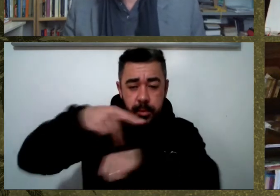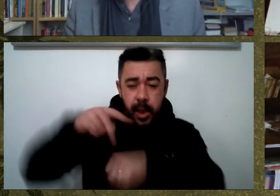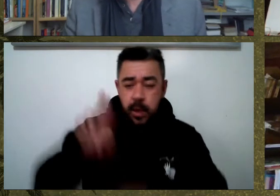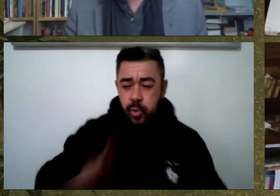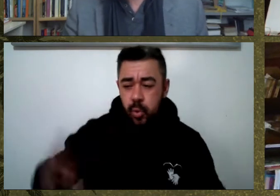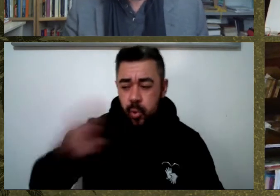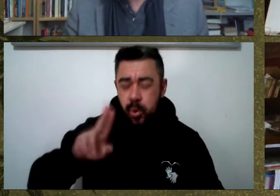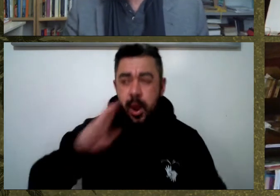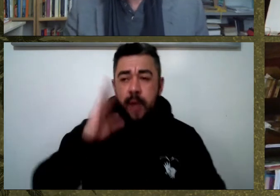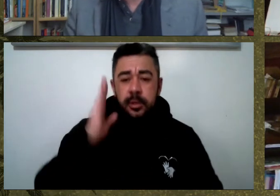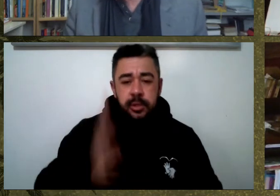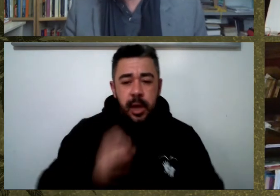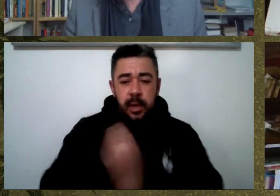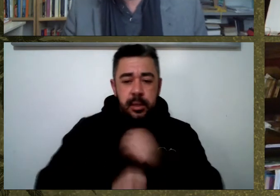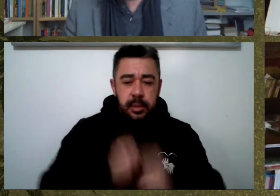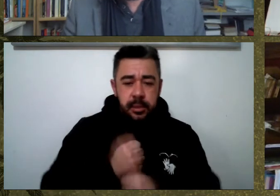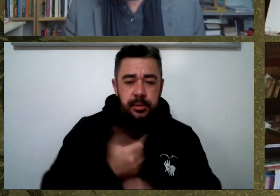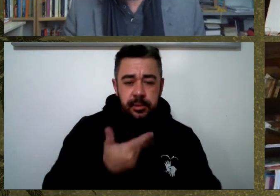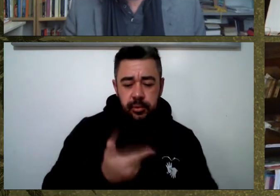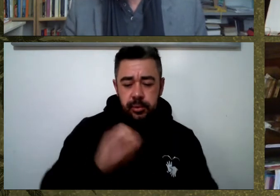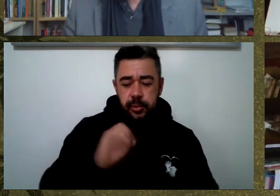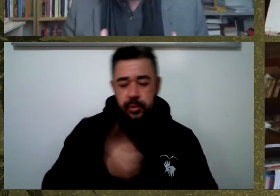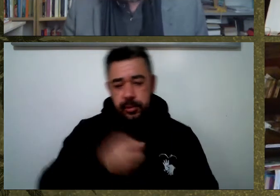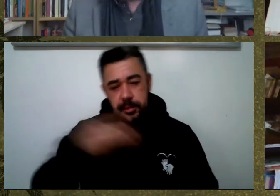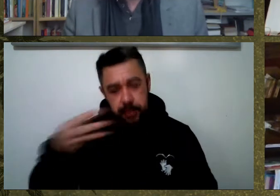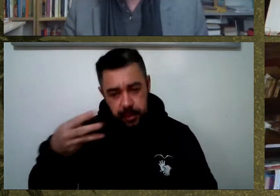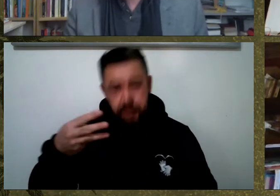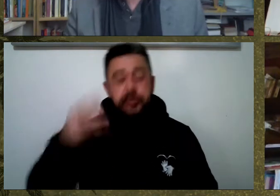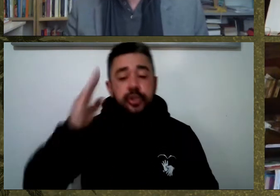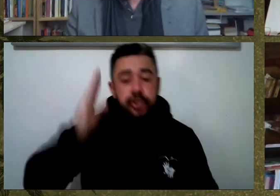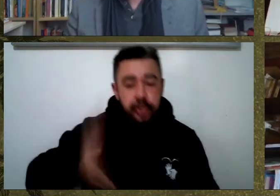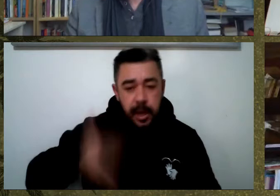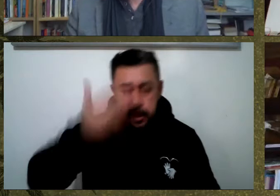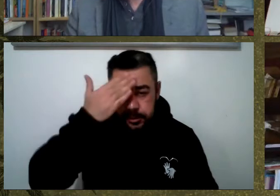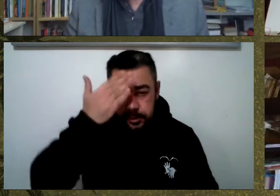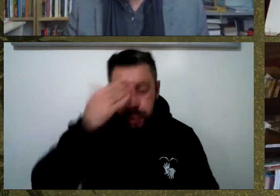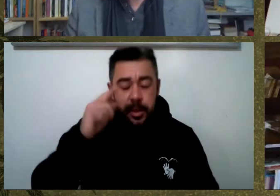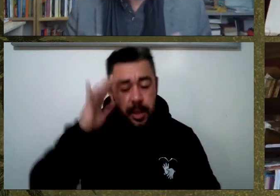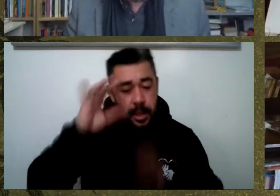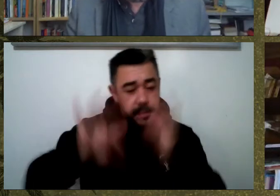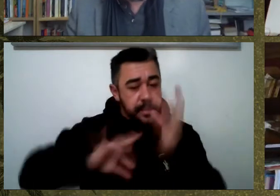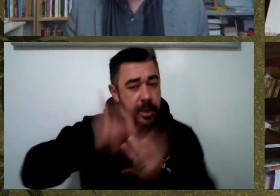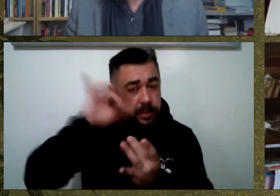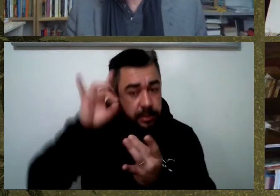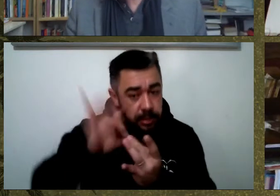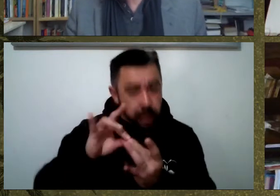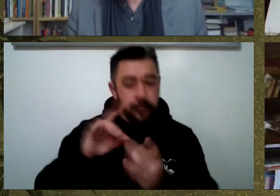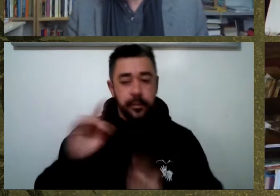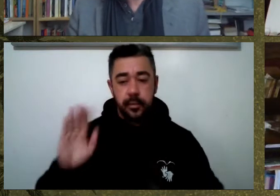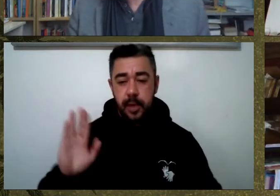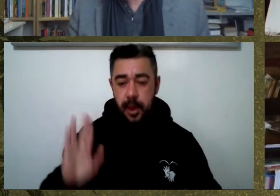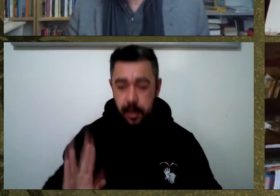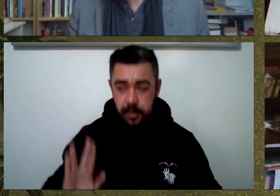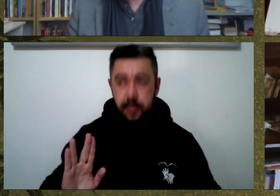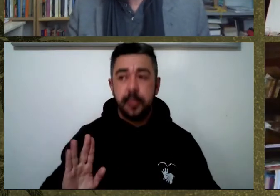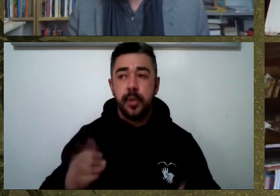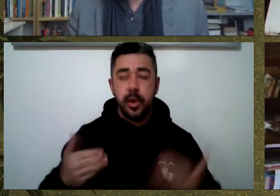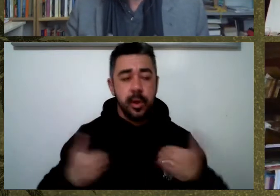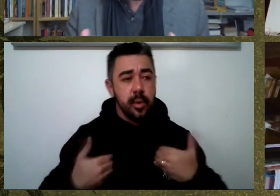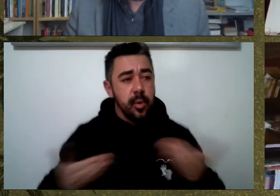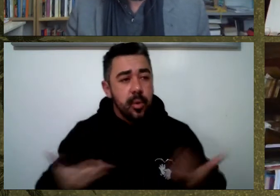2013 na política de drogas, em especial na política da cannabis. Então, eu fico muito feliz nessa tarde